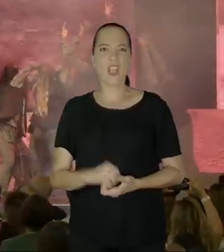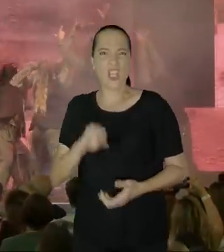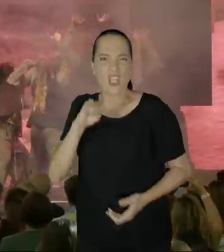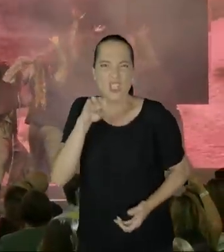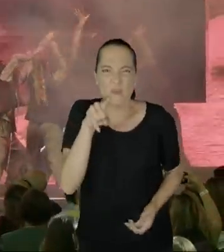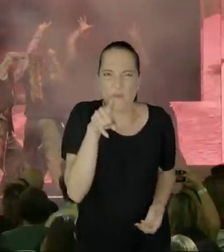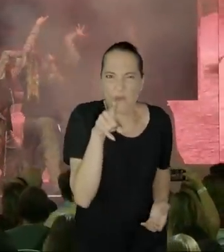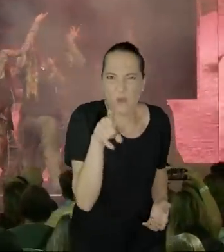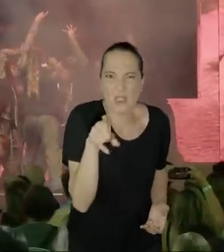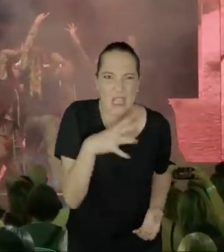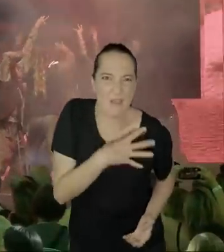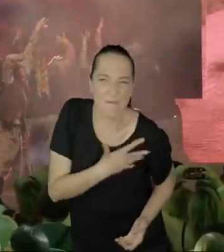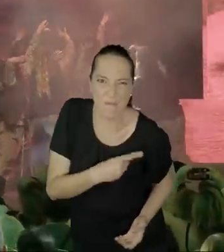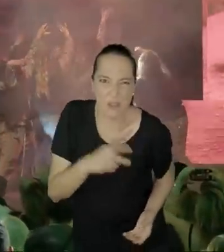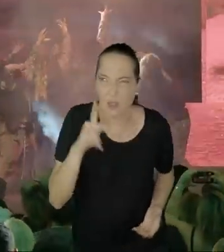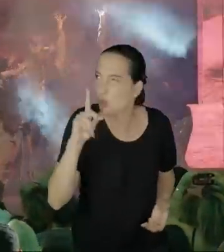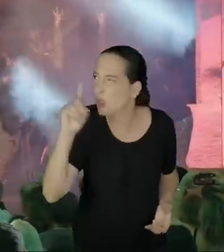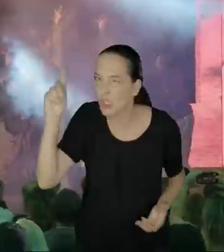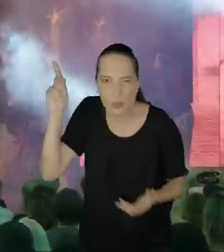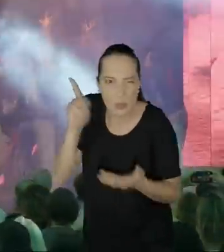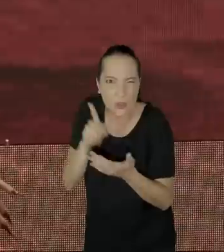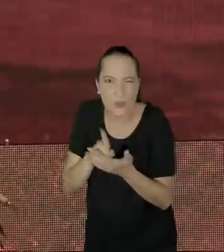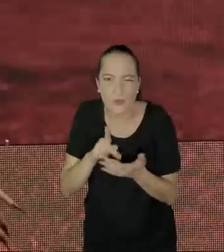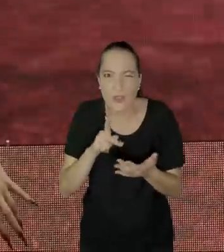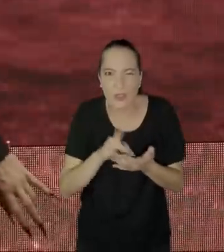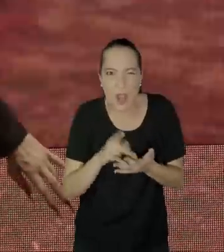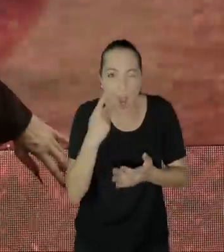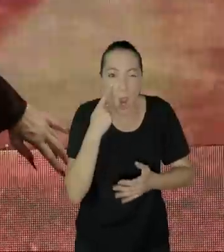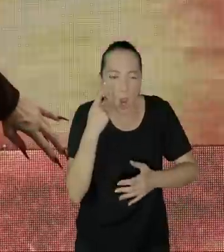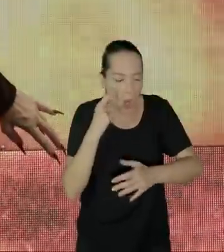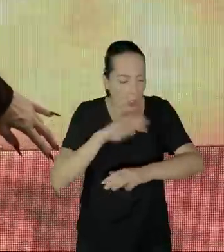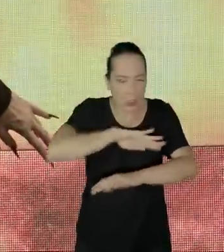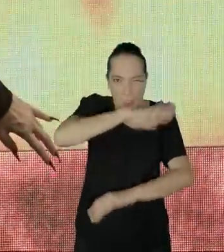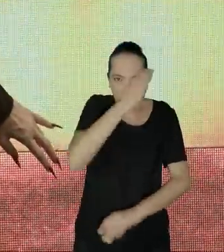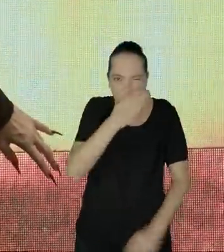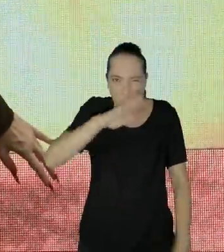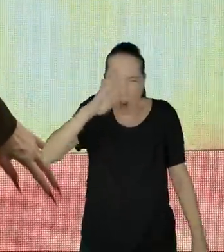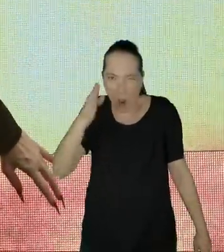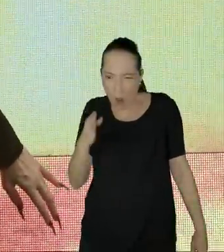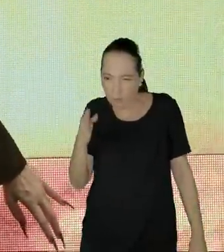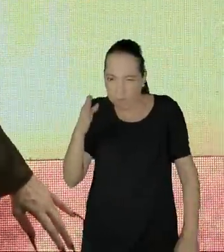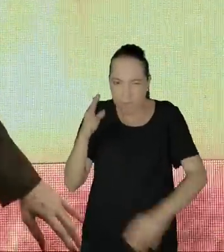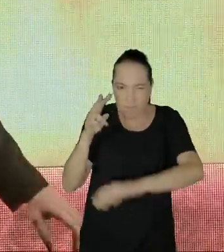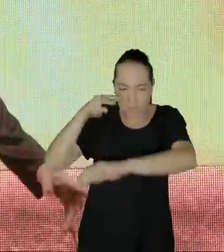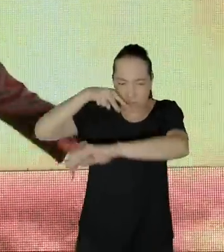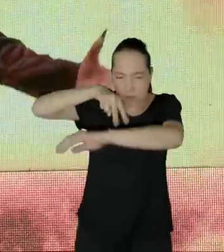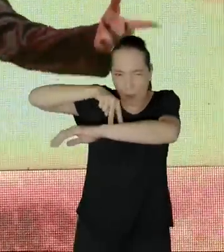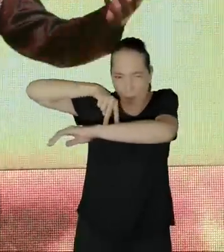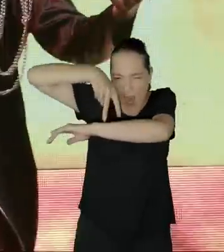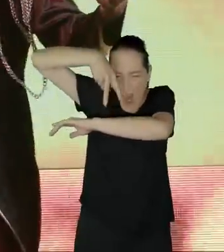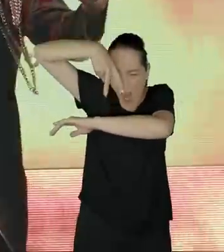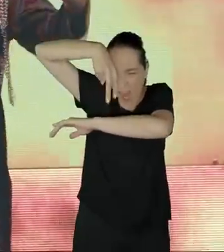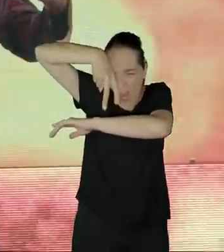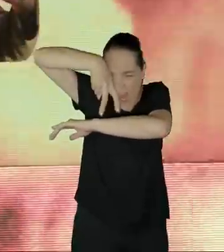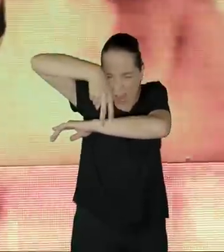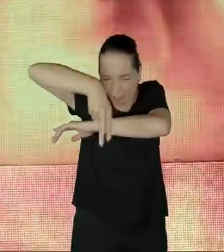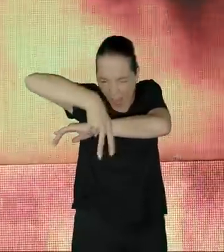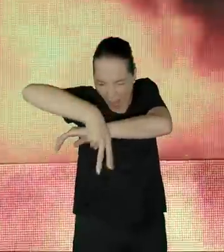O Filho de Deus, lança-te daqui abaixo, porque está